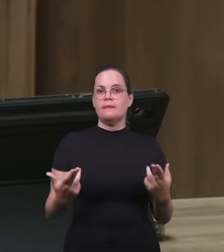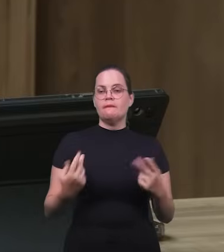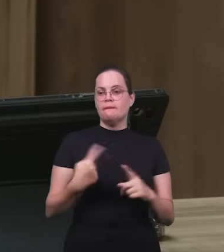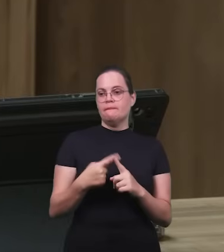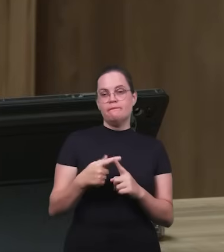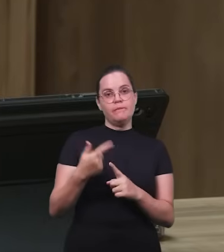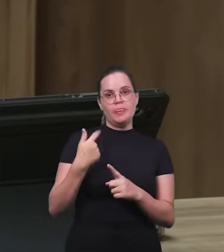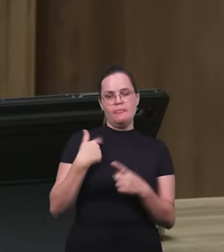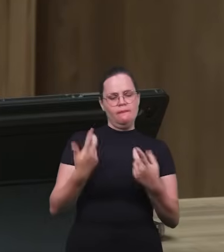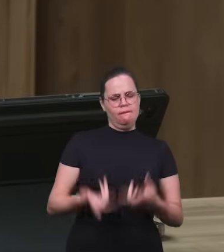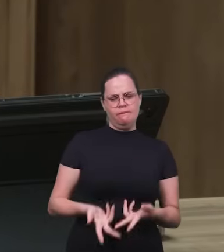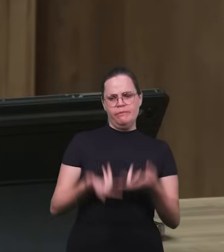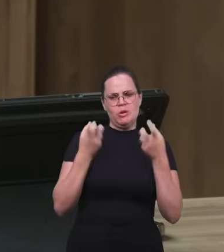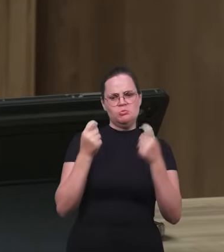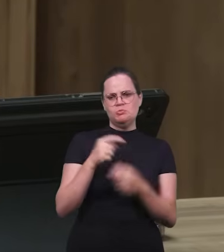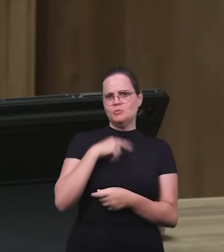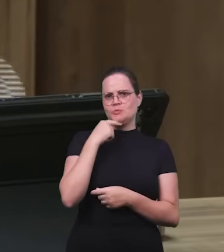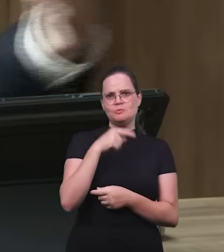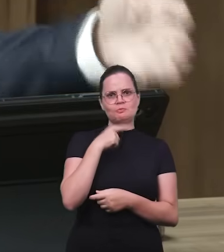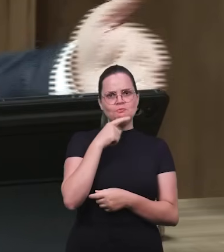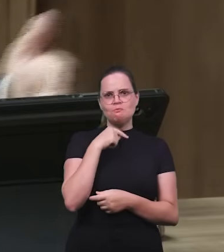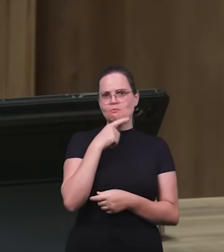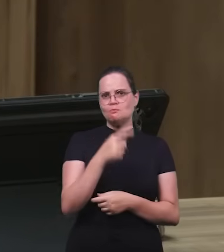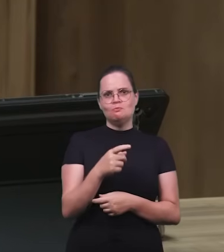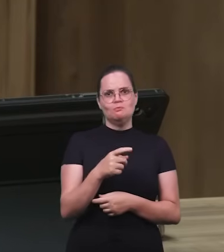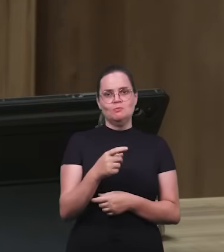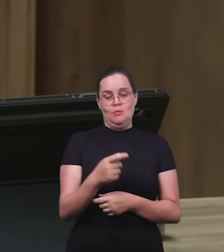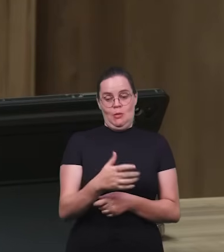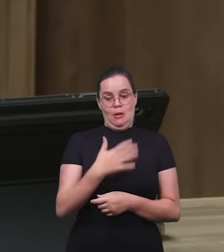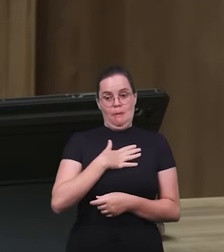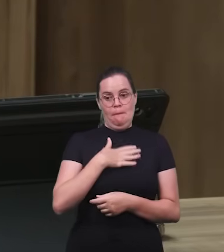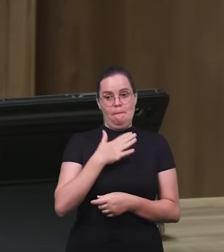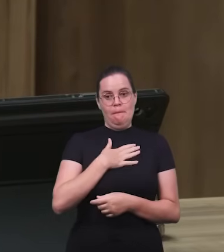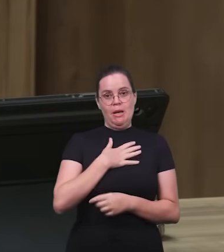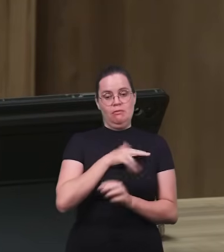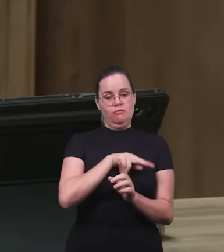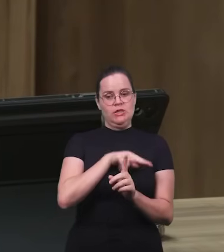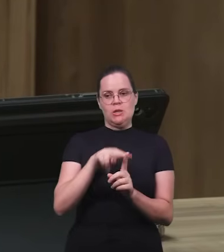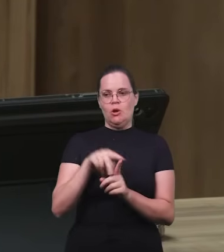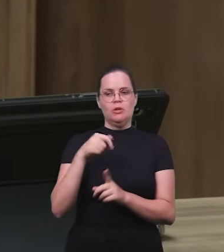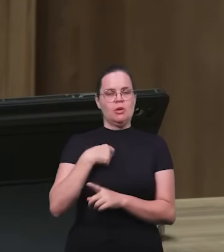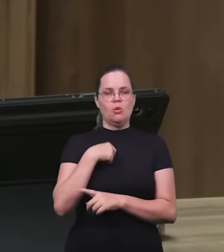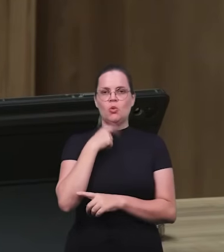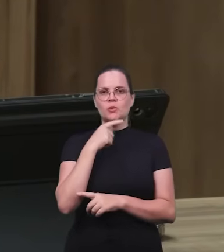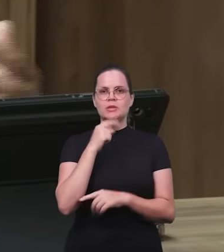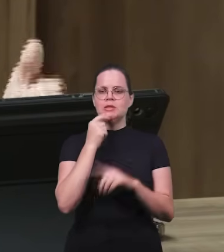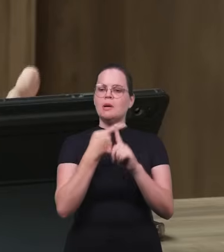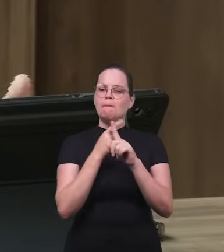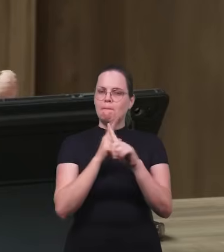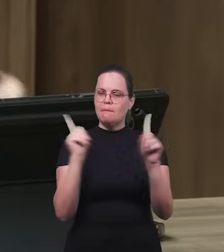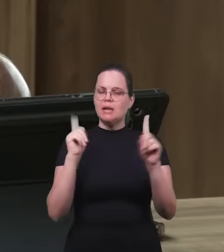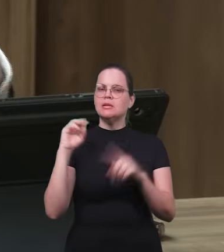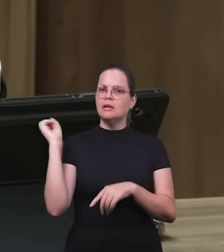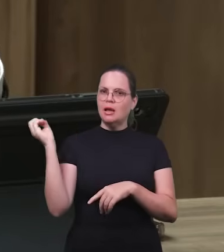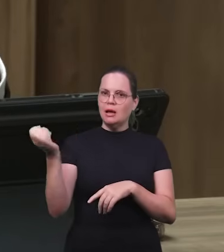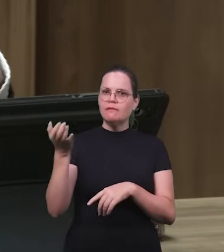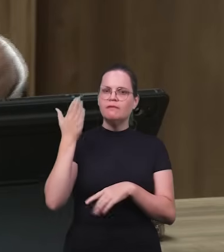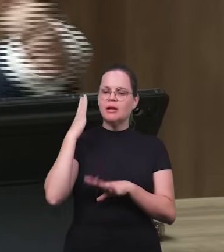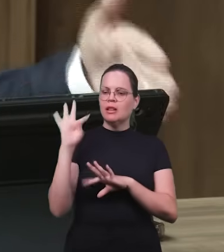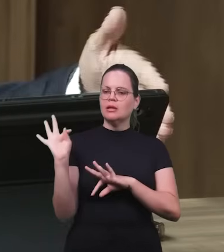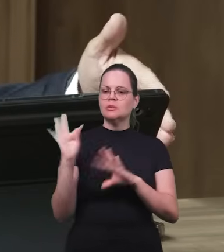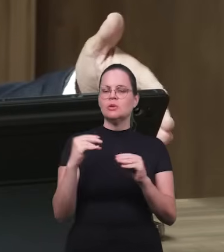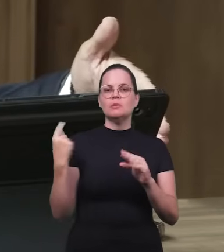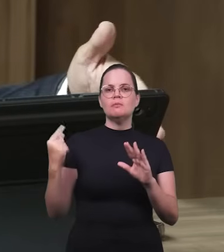nossa percepção humana, Sim. da nossa realidade humana, né? Ele revela o profundo, então é aquilo que